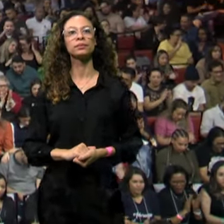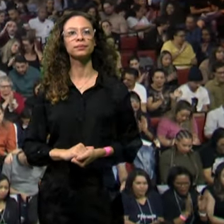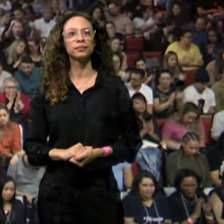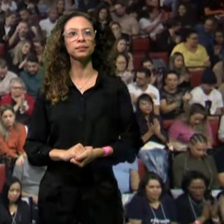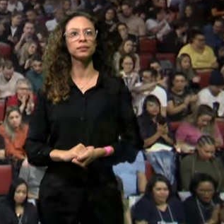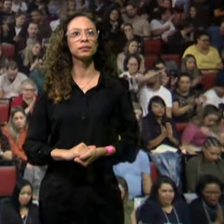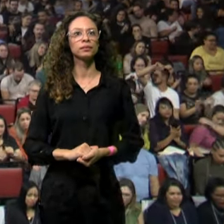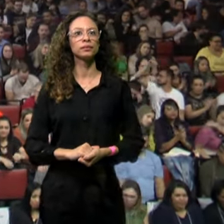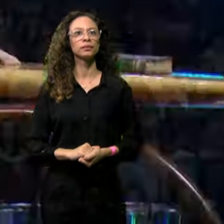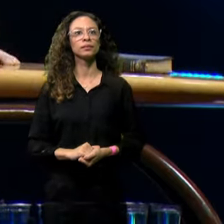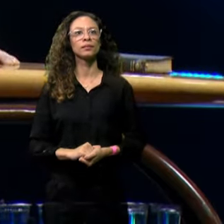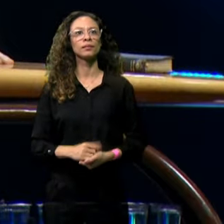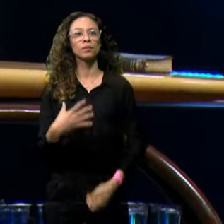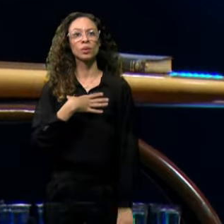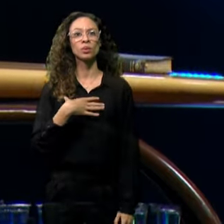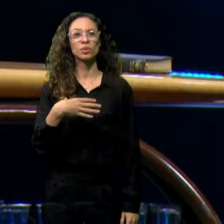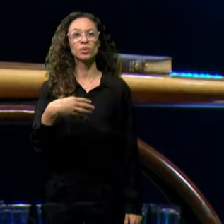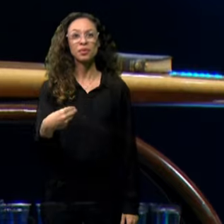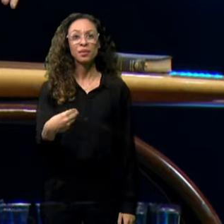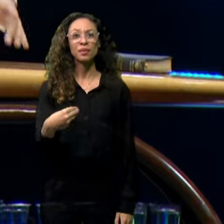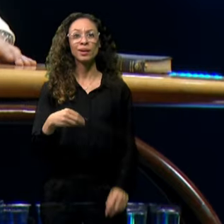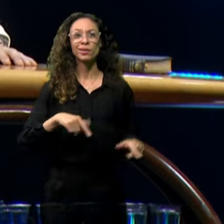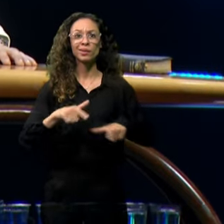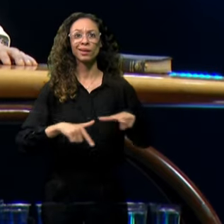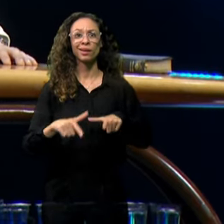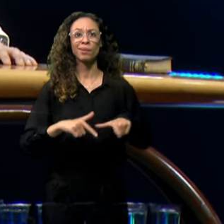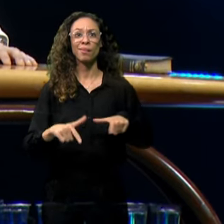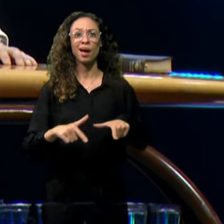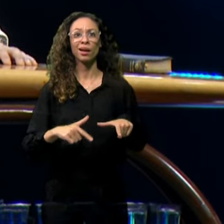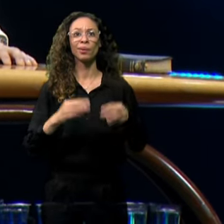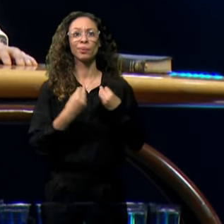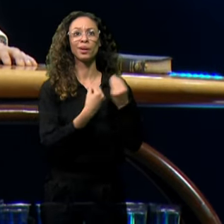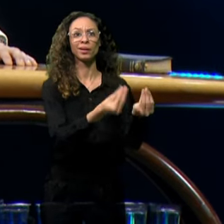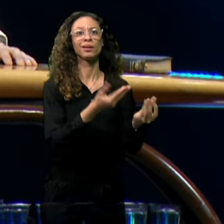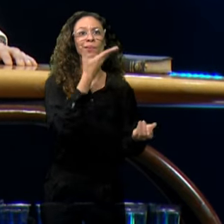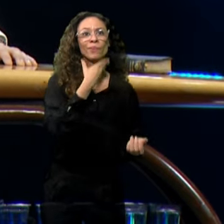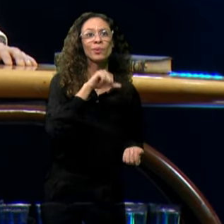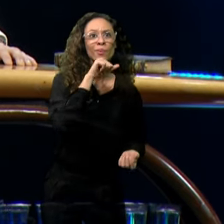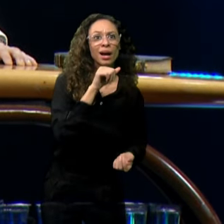os filhos não levantou para os pais os pais amontoam para os filhos